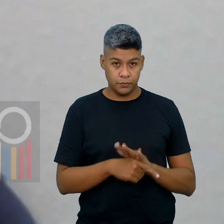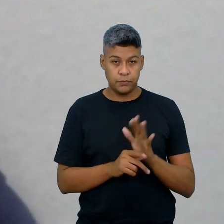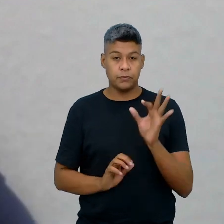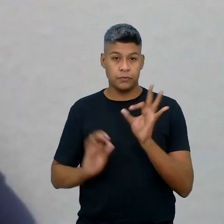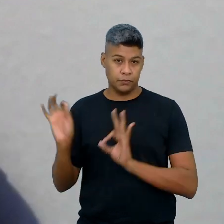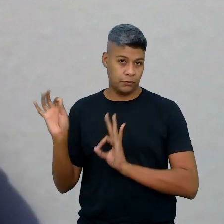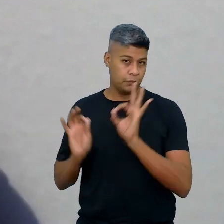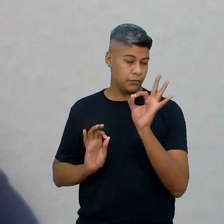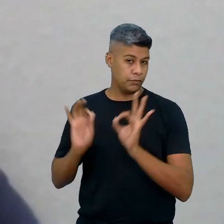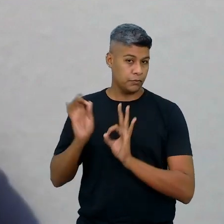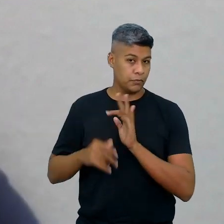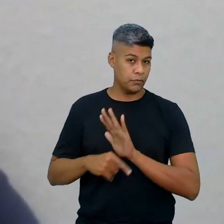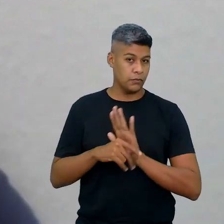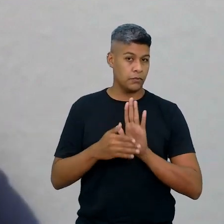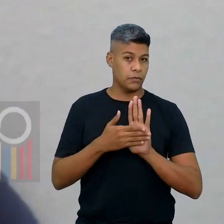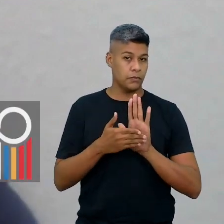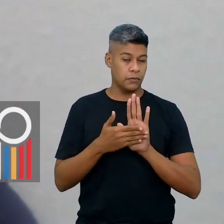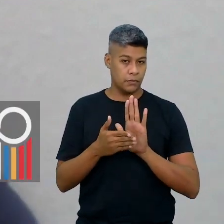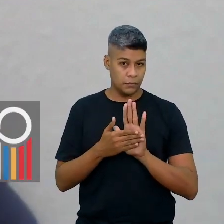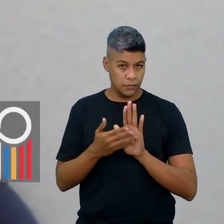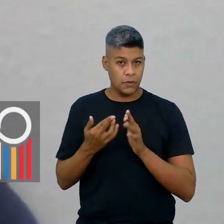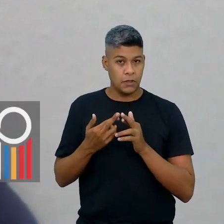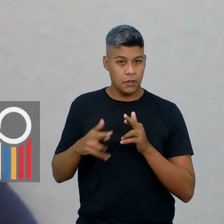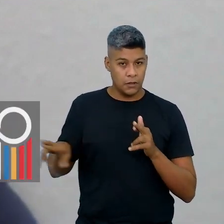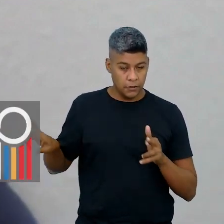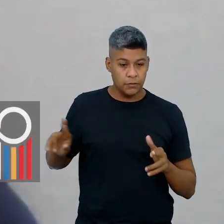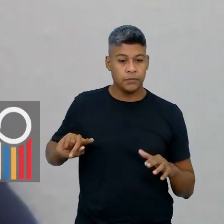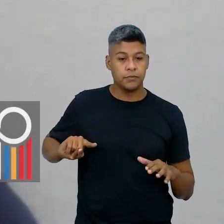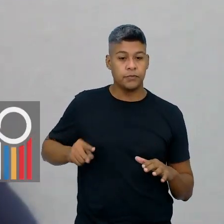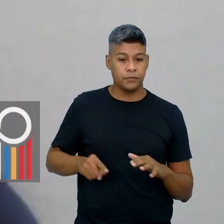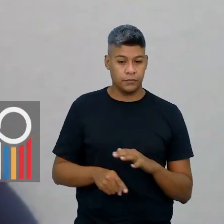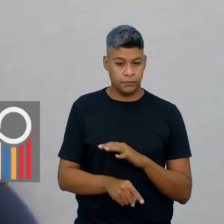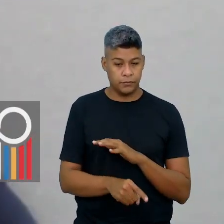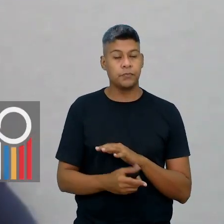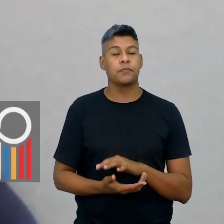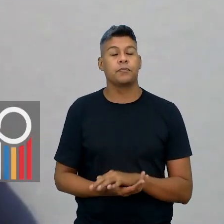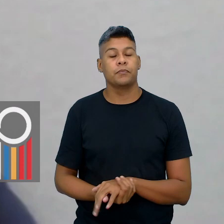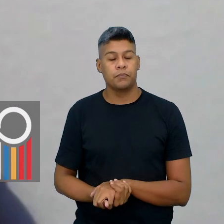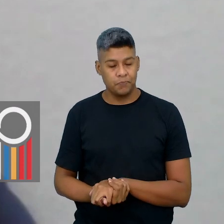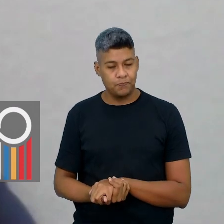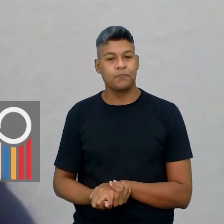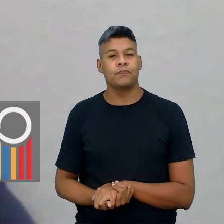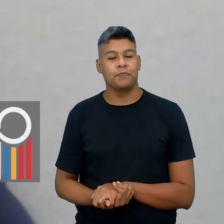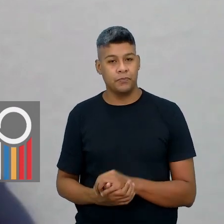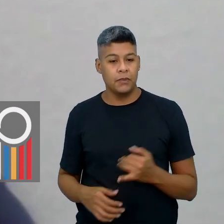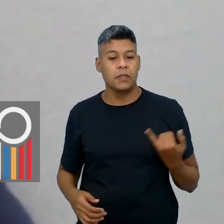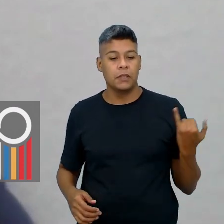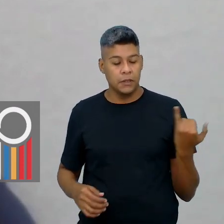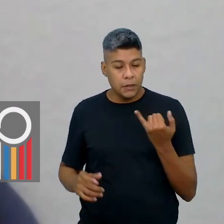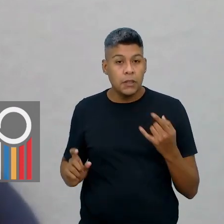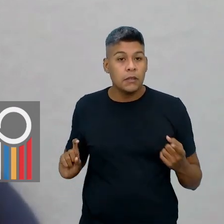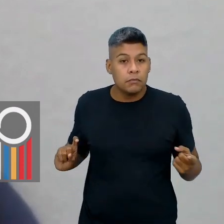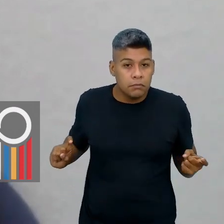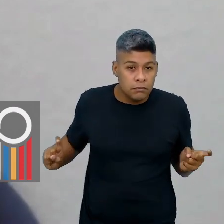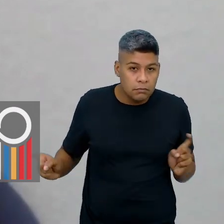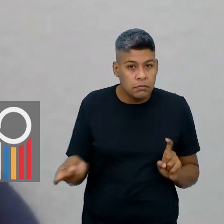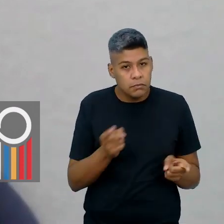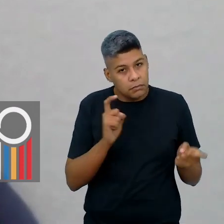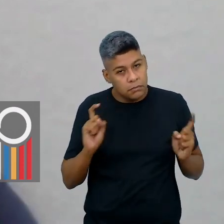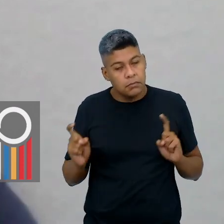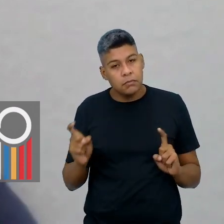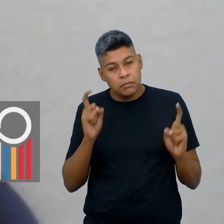transmissão, do Programa de Recuperação e Aprofundamento, que é tão importante, discutir,